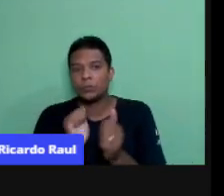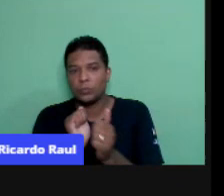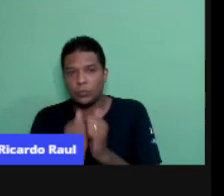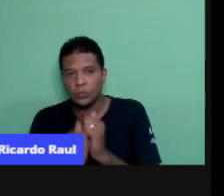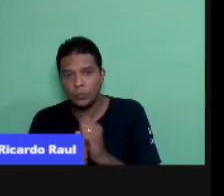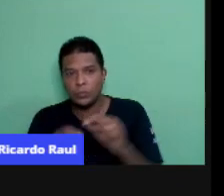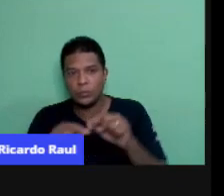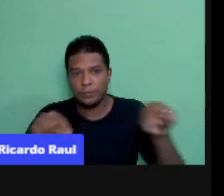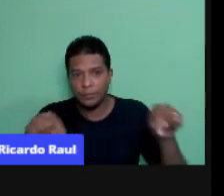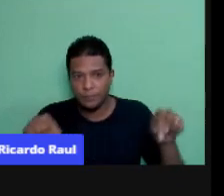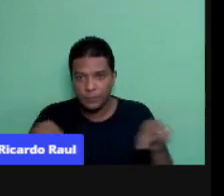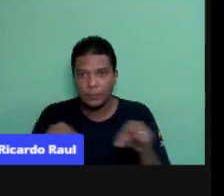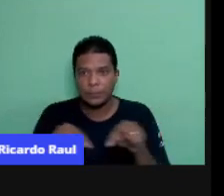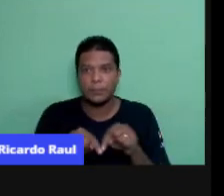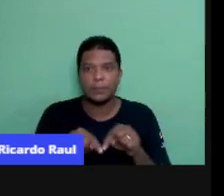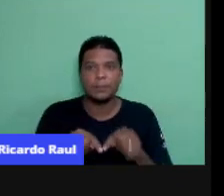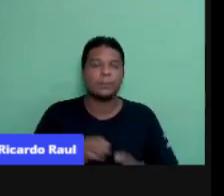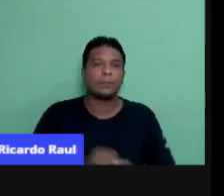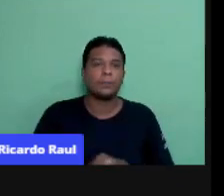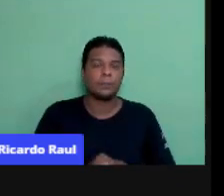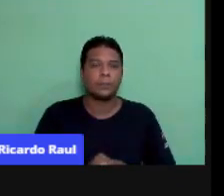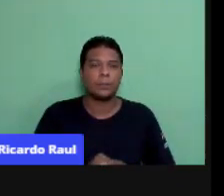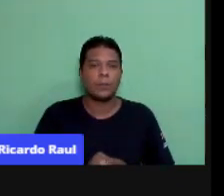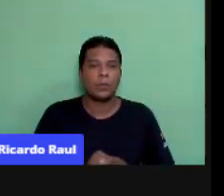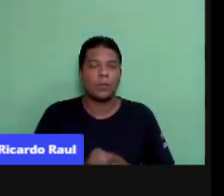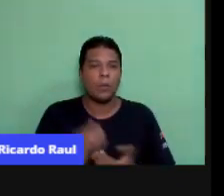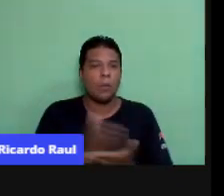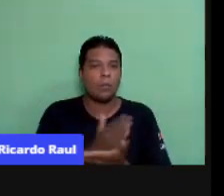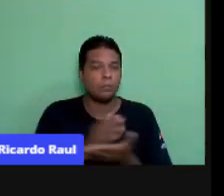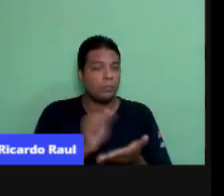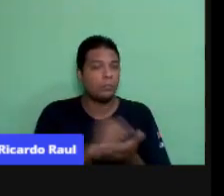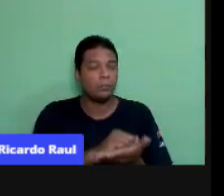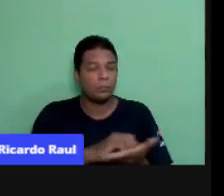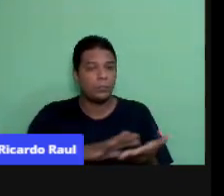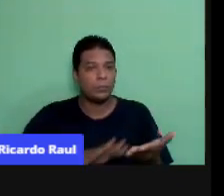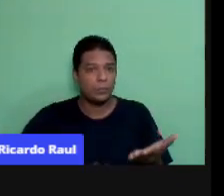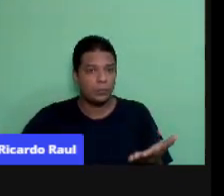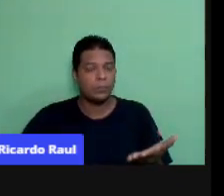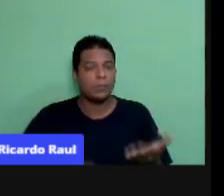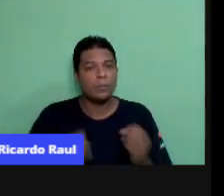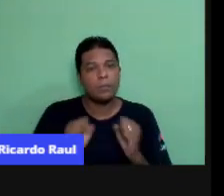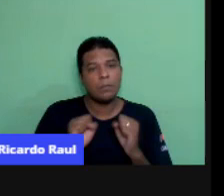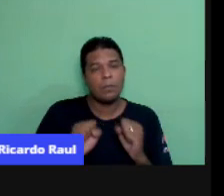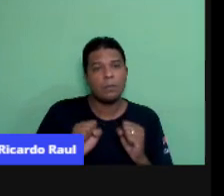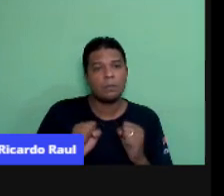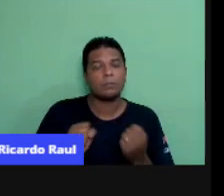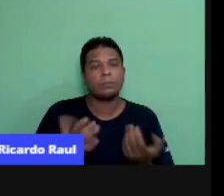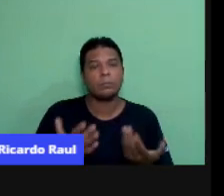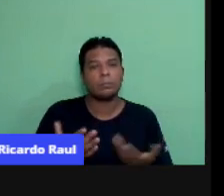colocamos modalidades, algumas atividades podem